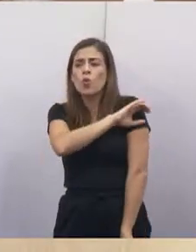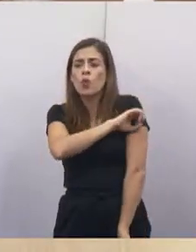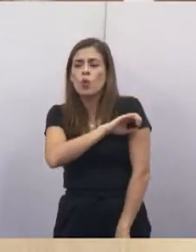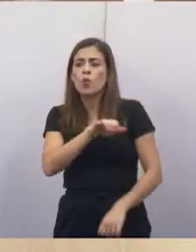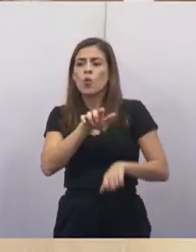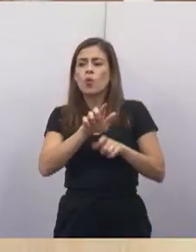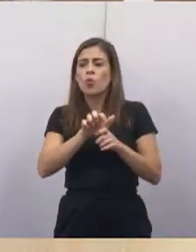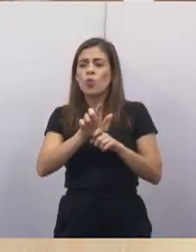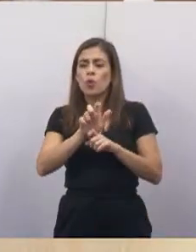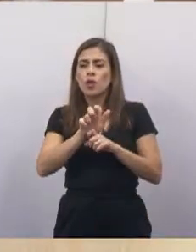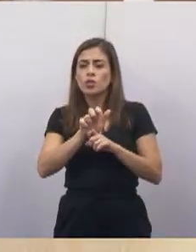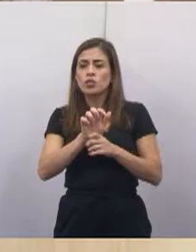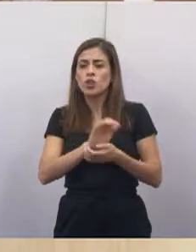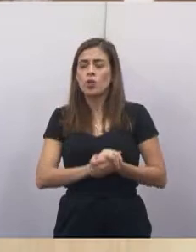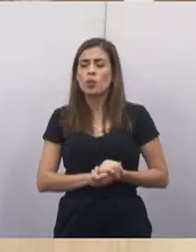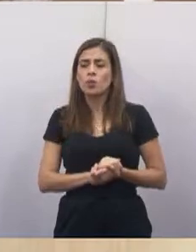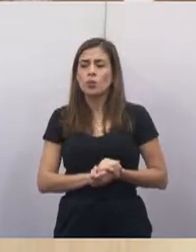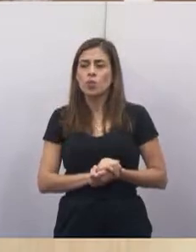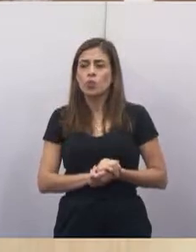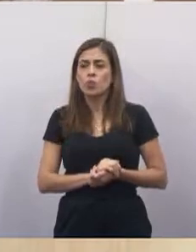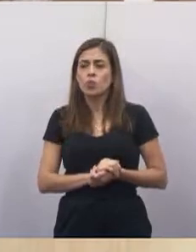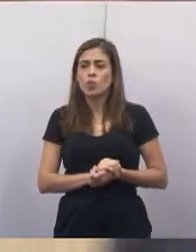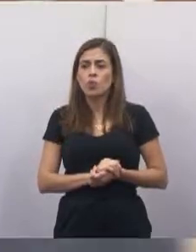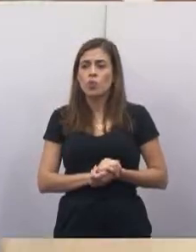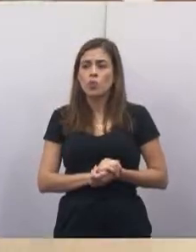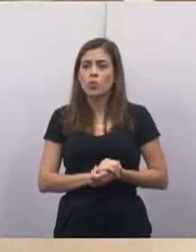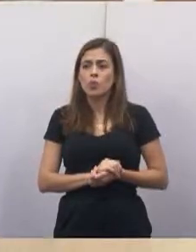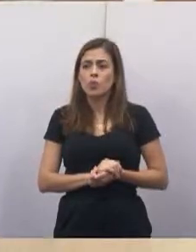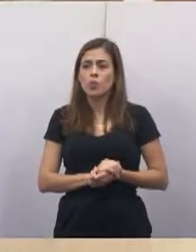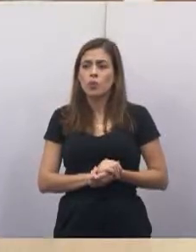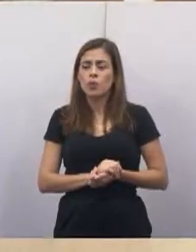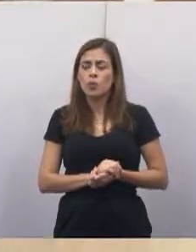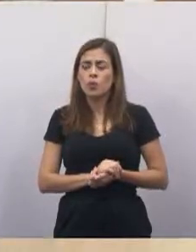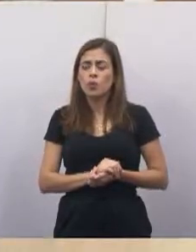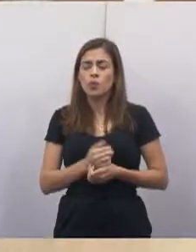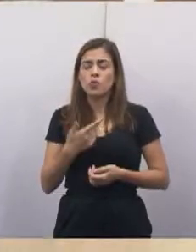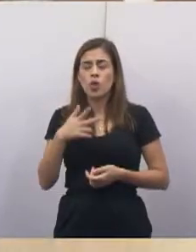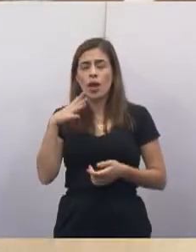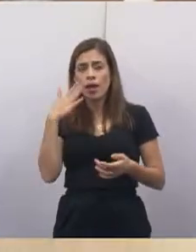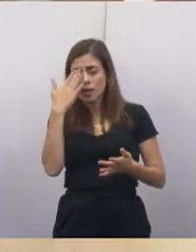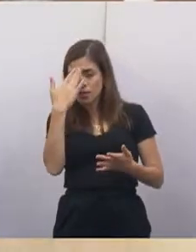acreditar que realmente haja um perigo, novamente,